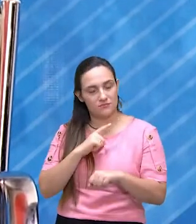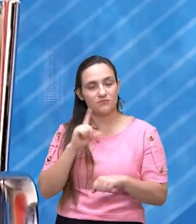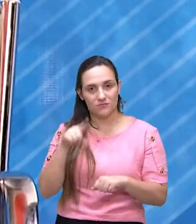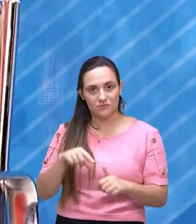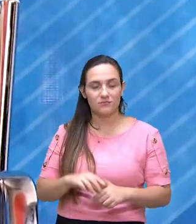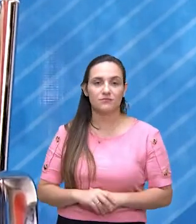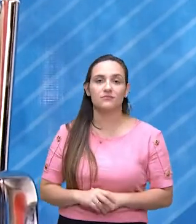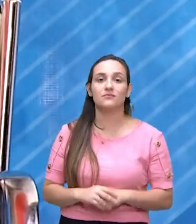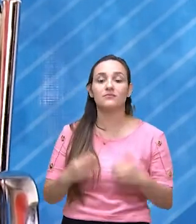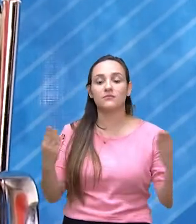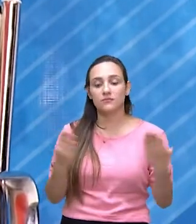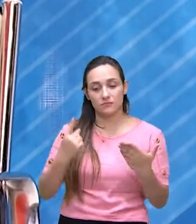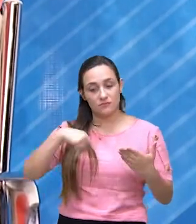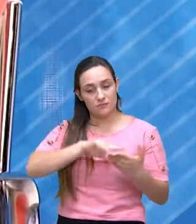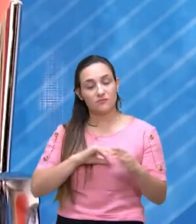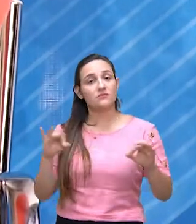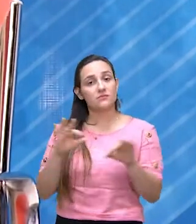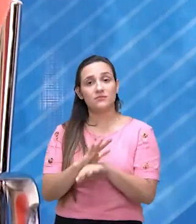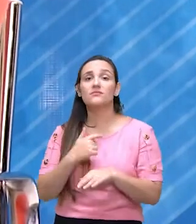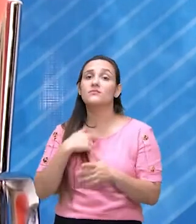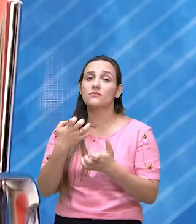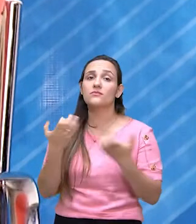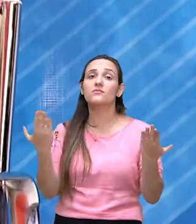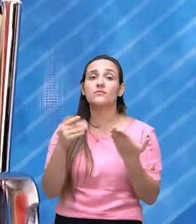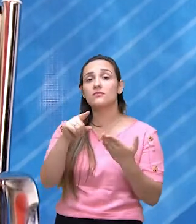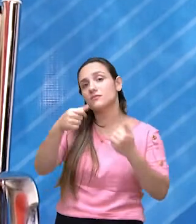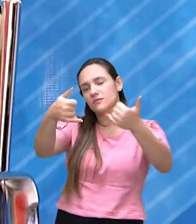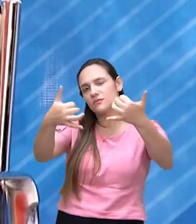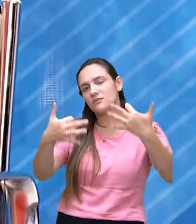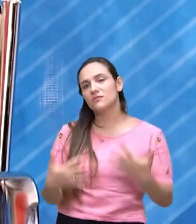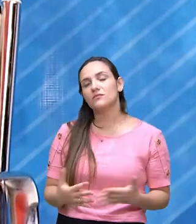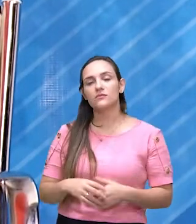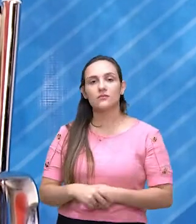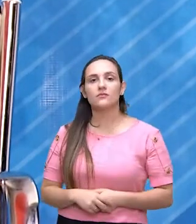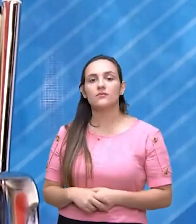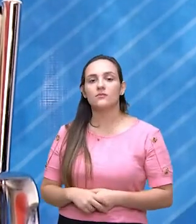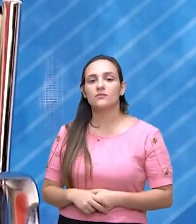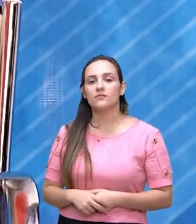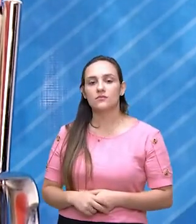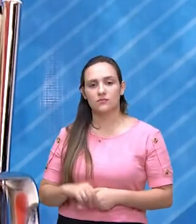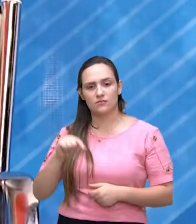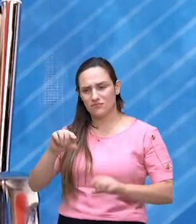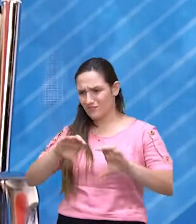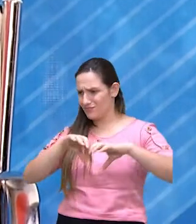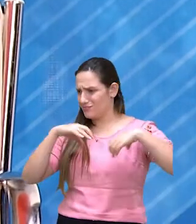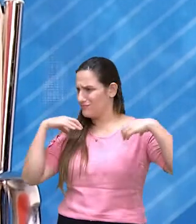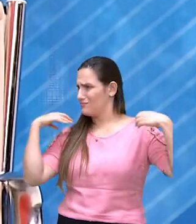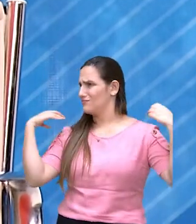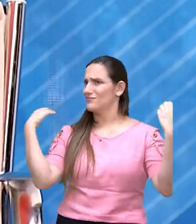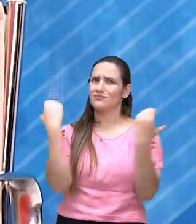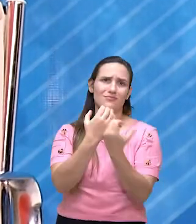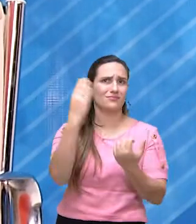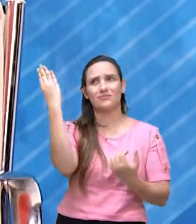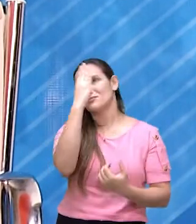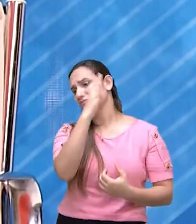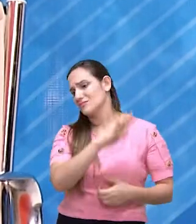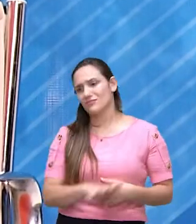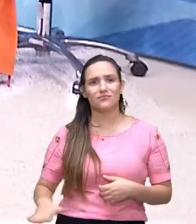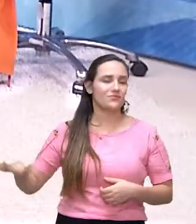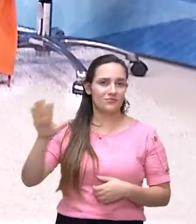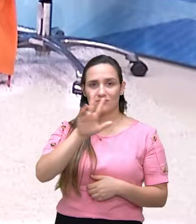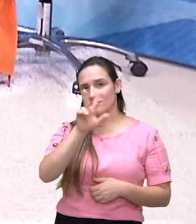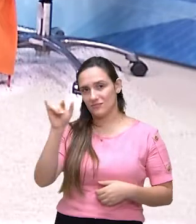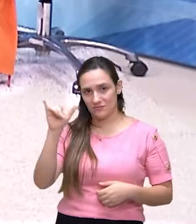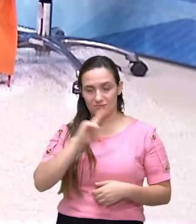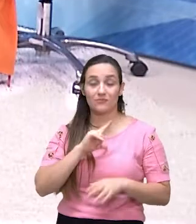com qualidade como conteúdo para gente fechar eu queria que você falasse para nós sobre esse grandioso Congresso Nacional que nós